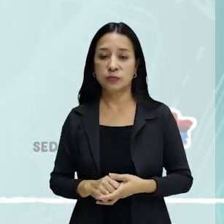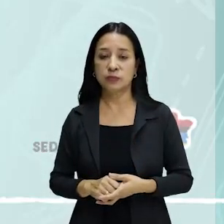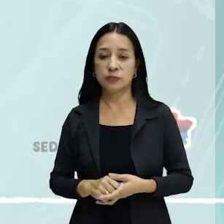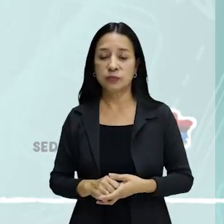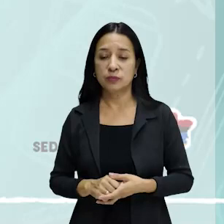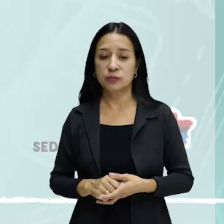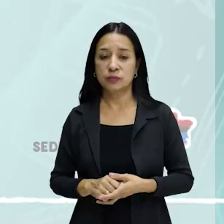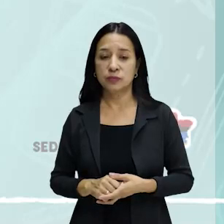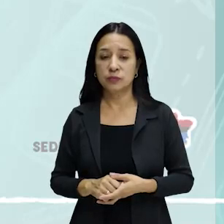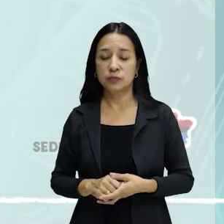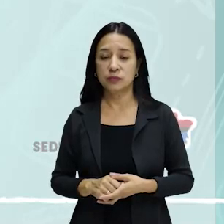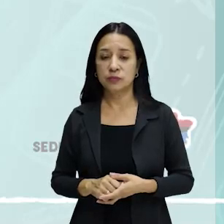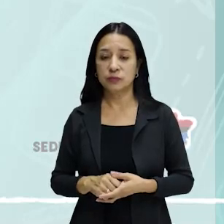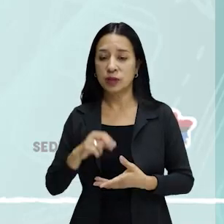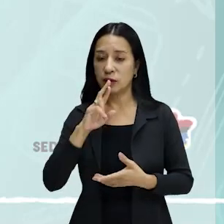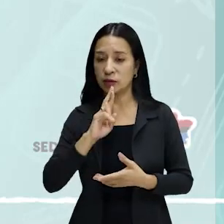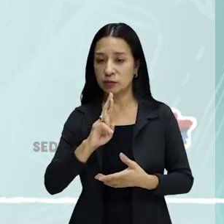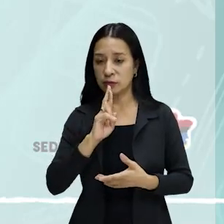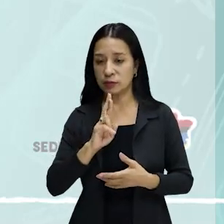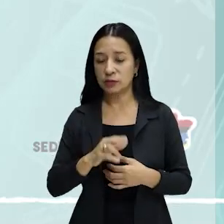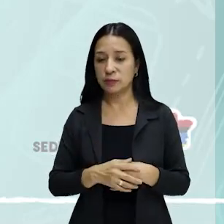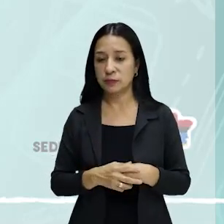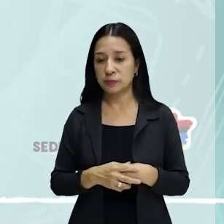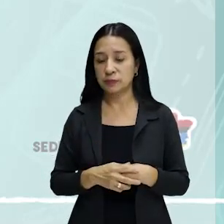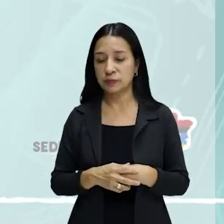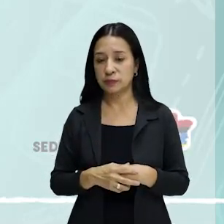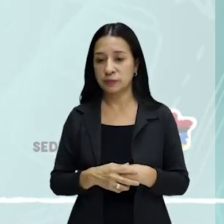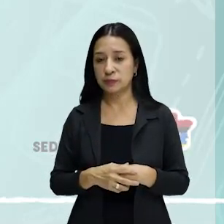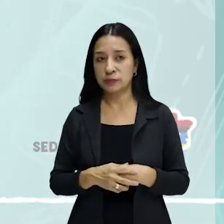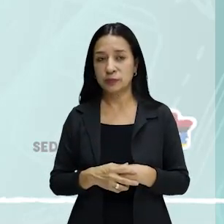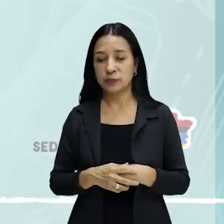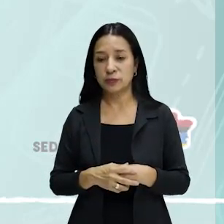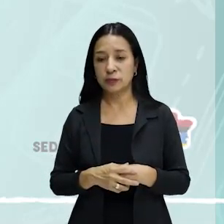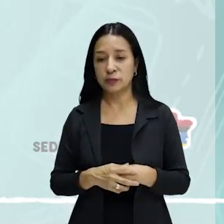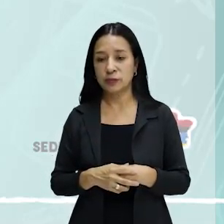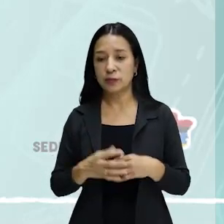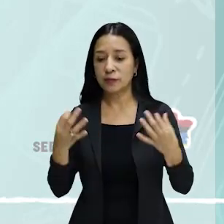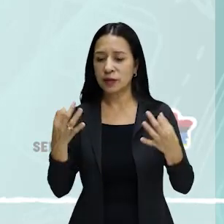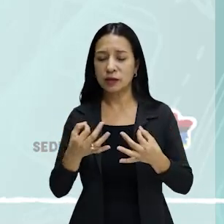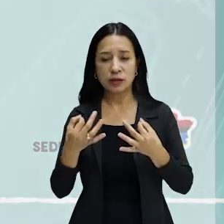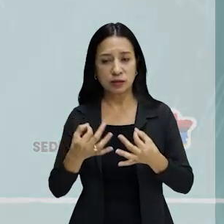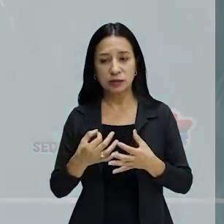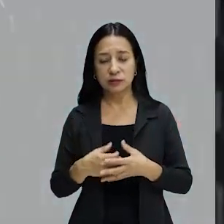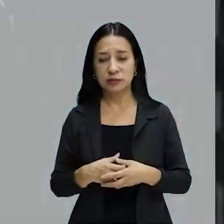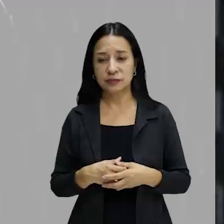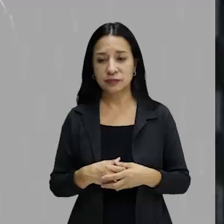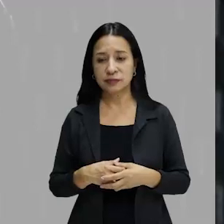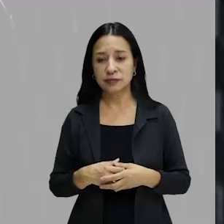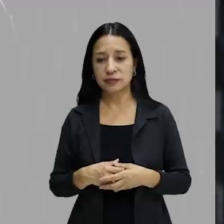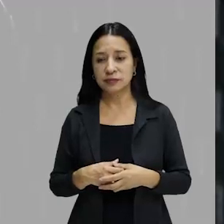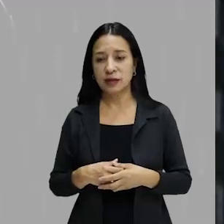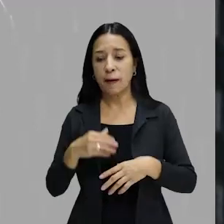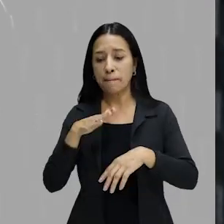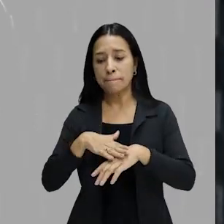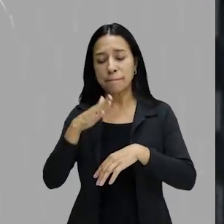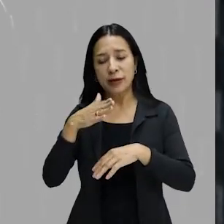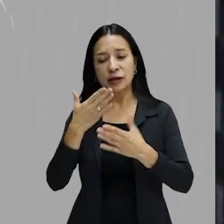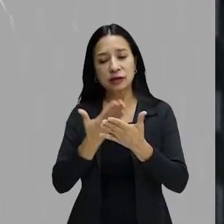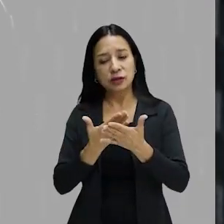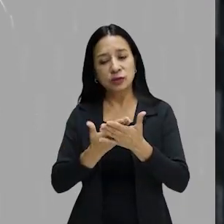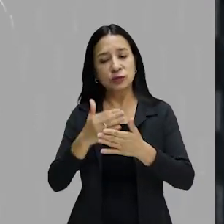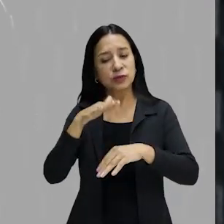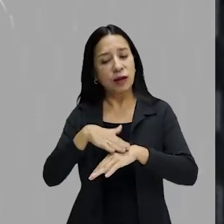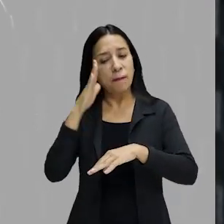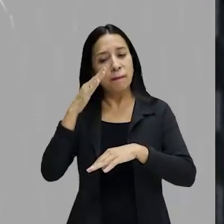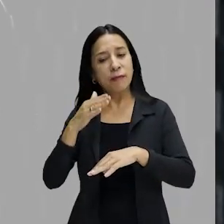agora, com as respectivas respostas. Vocês acertaram que quanto mais é proporcional, quanto mais se estuda, mais se